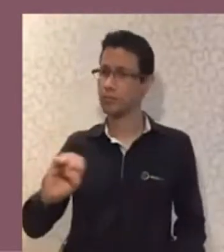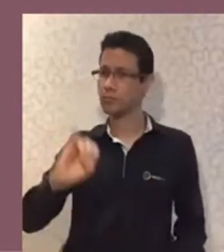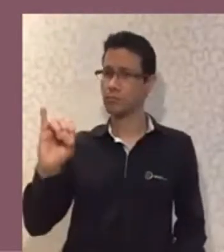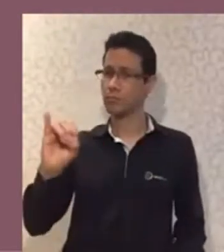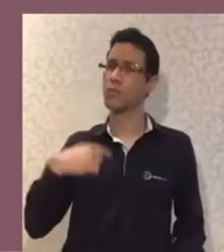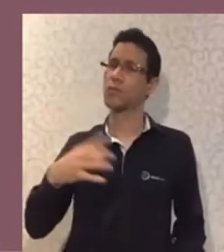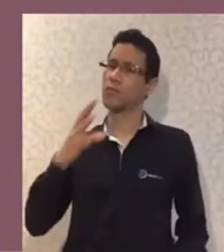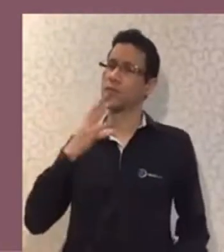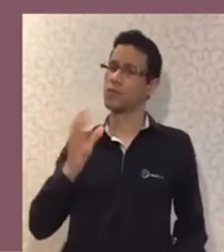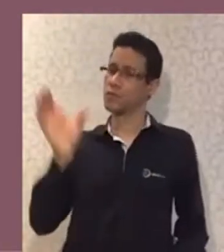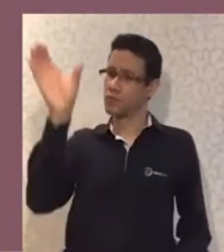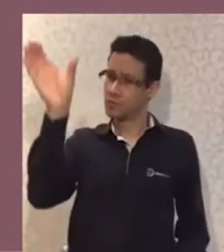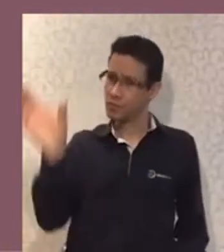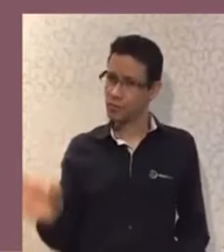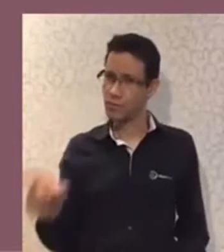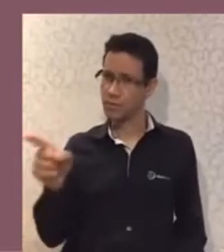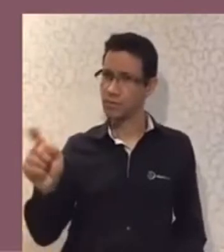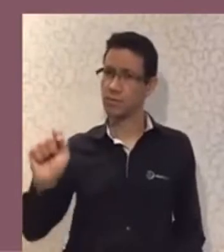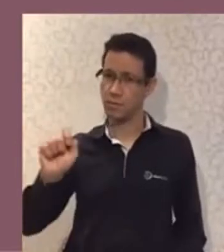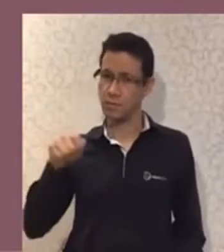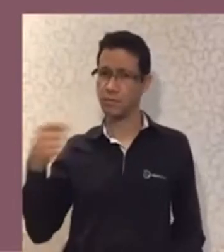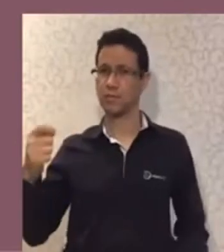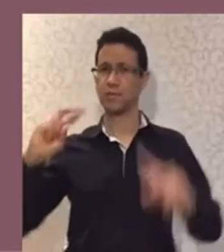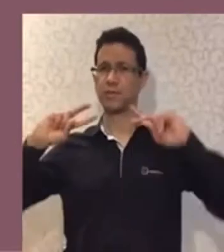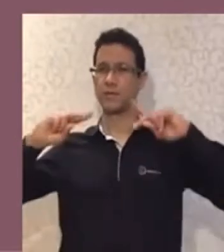enquanto um ser humano.